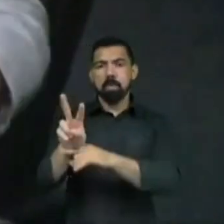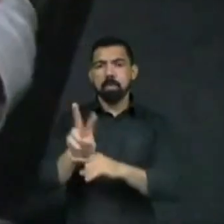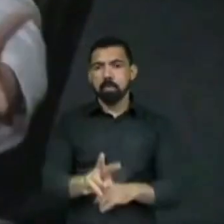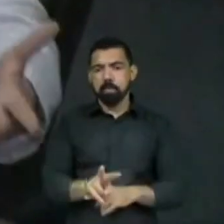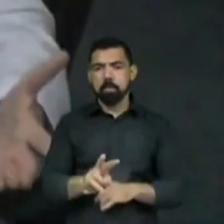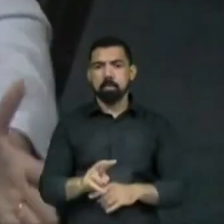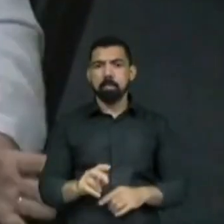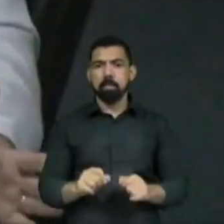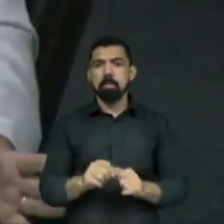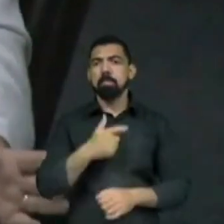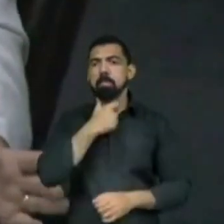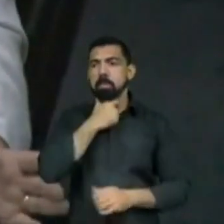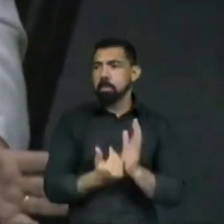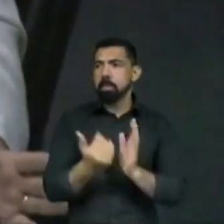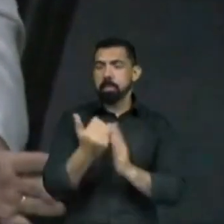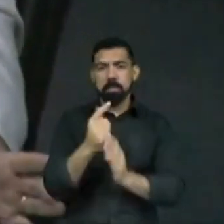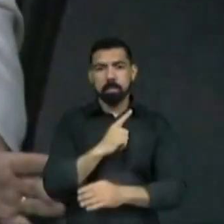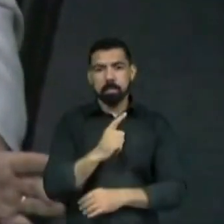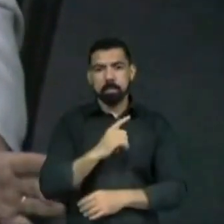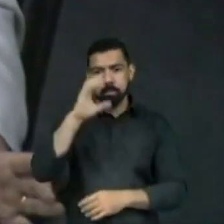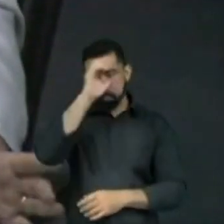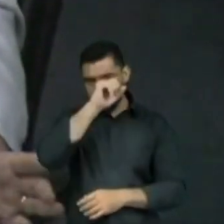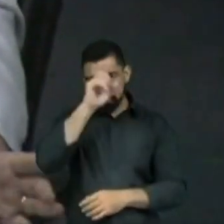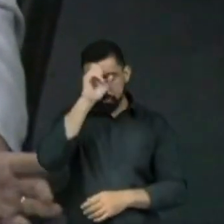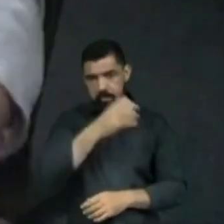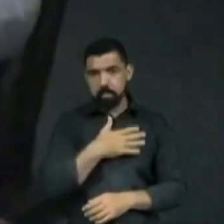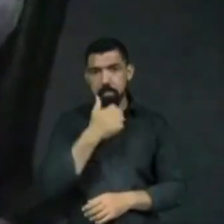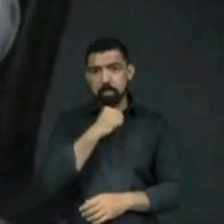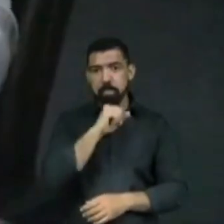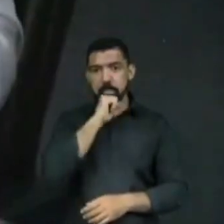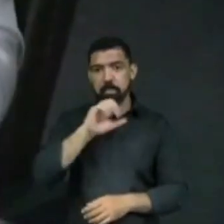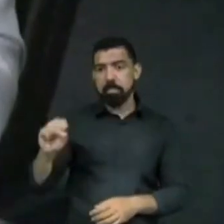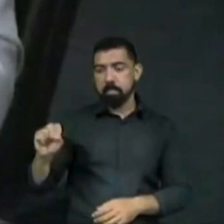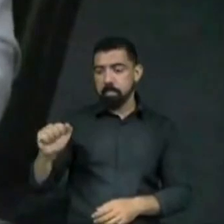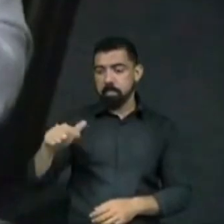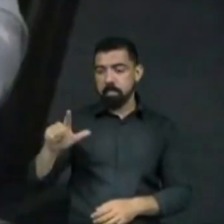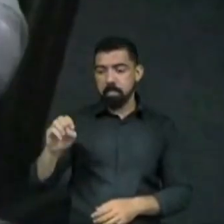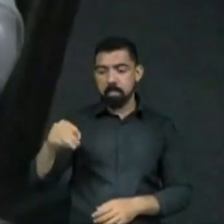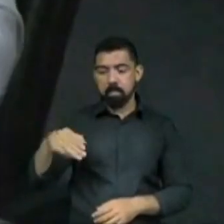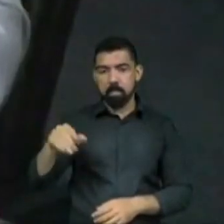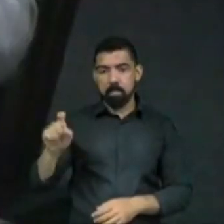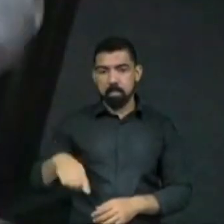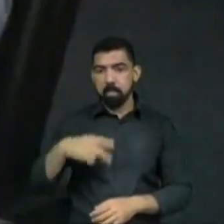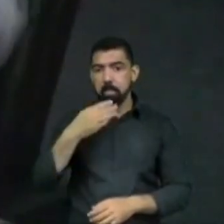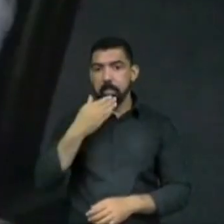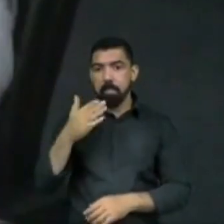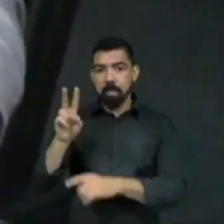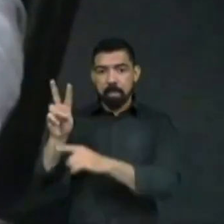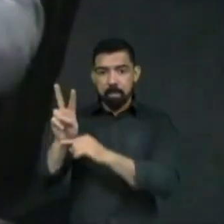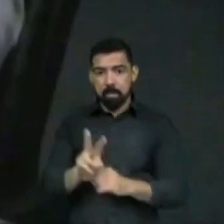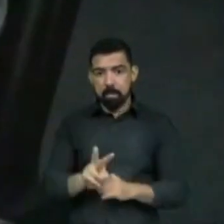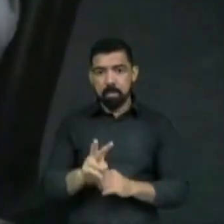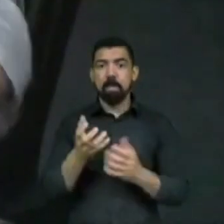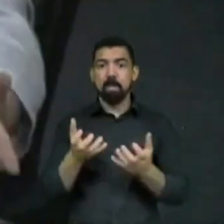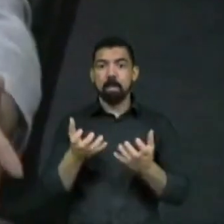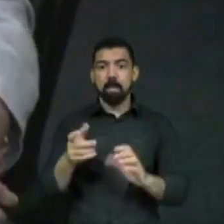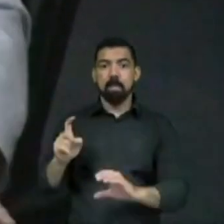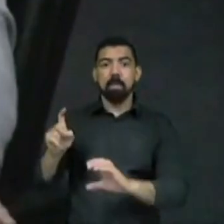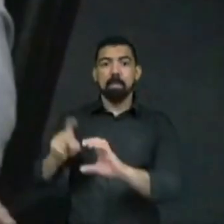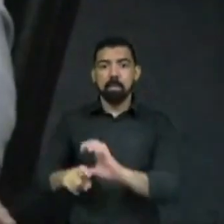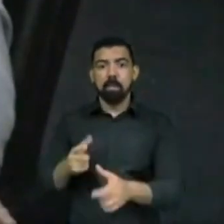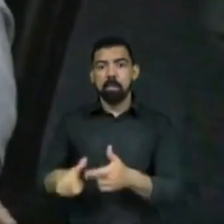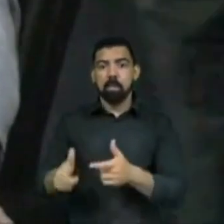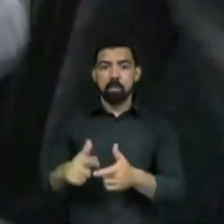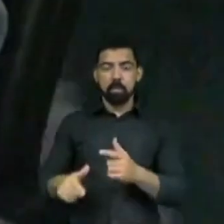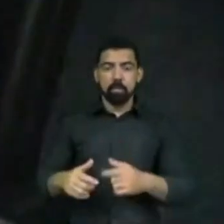dever mais. Eu aprendi com a minha saudosa mãe Salomé que quem pede empréstimo é porque quer se complicar, quer se